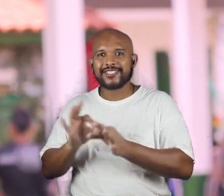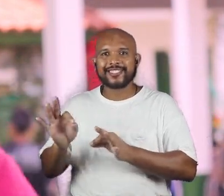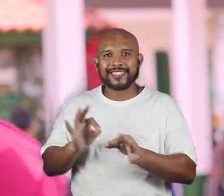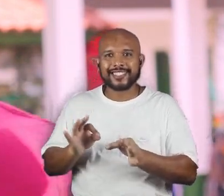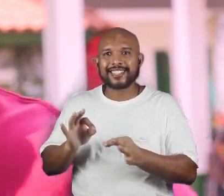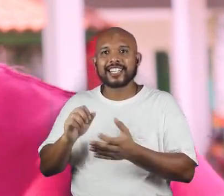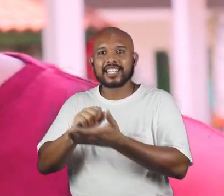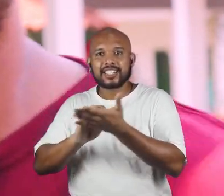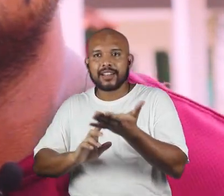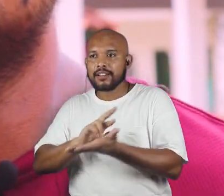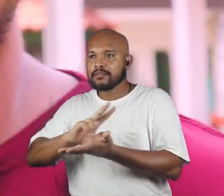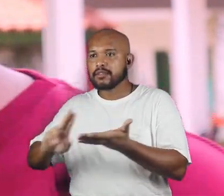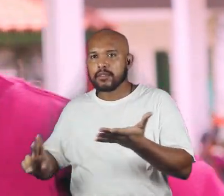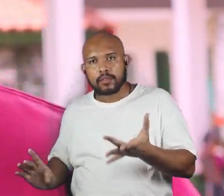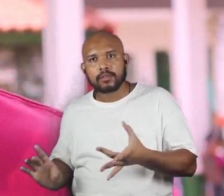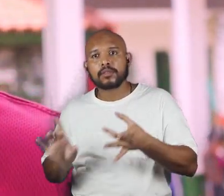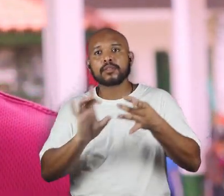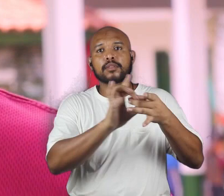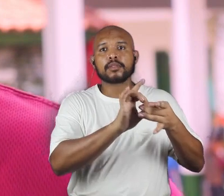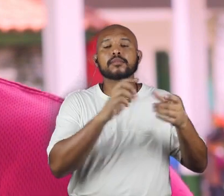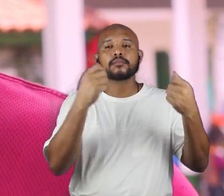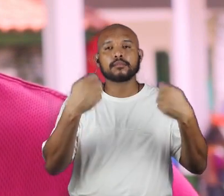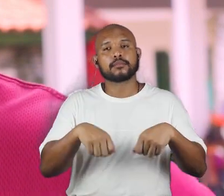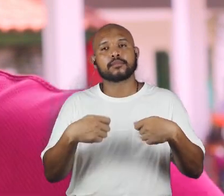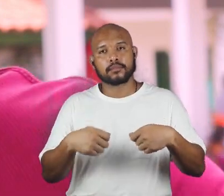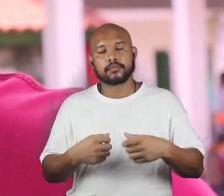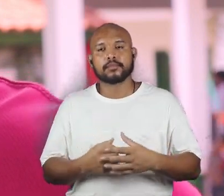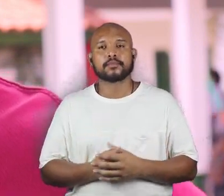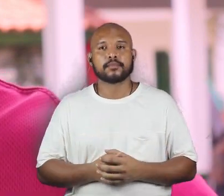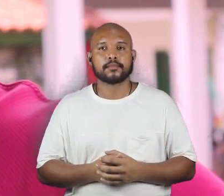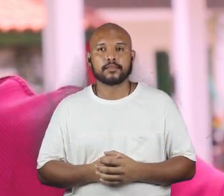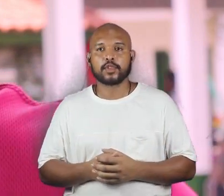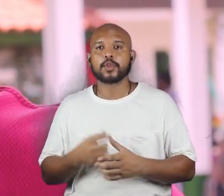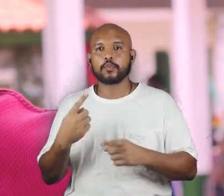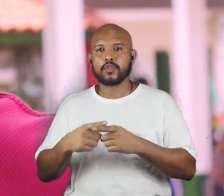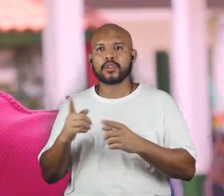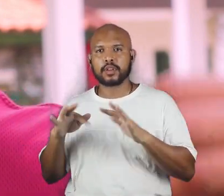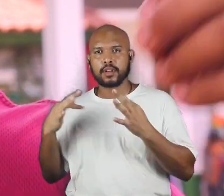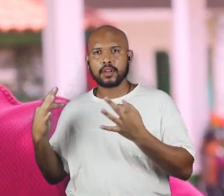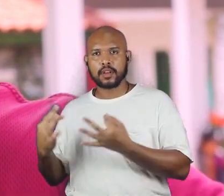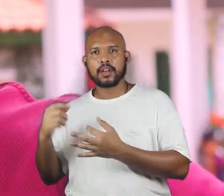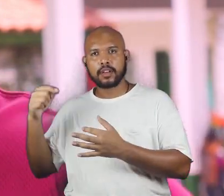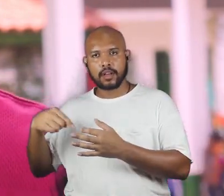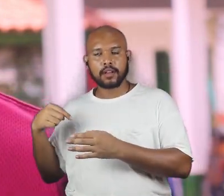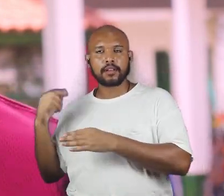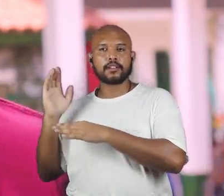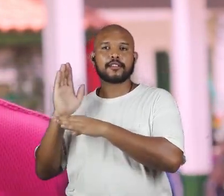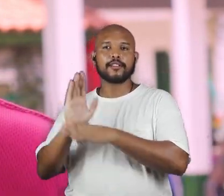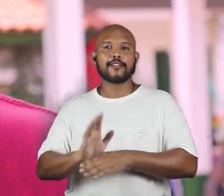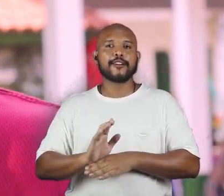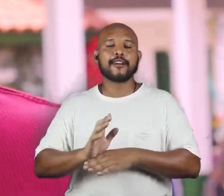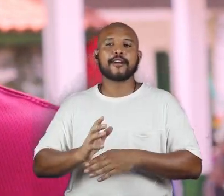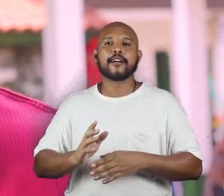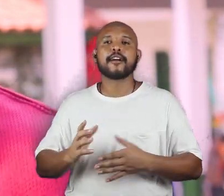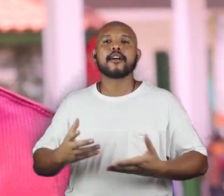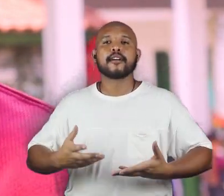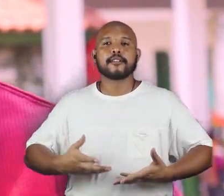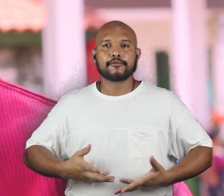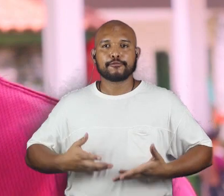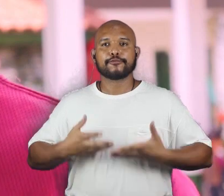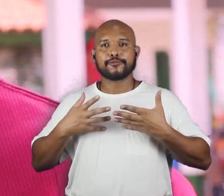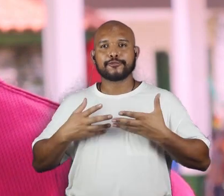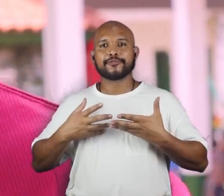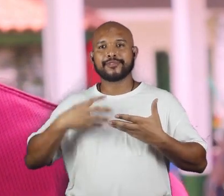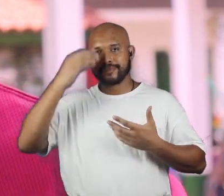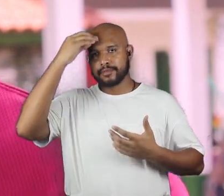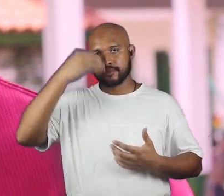dentro da comunidade para ele não perder totalmente a cultura, para ele não poder ficar só lá na cidade ou desenvolvendo trabalhos universitários, mas ele tem que